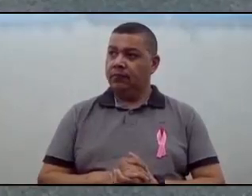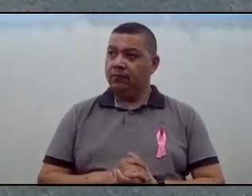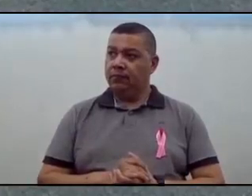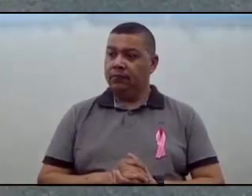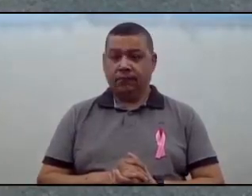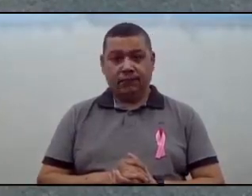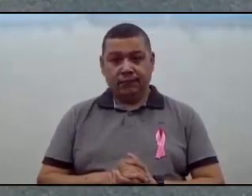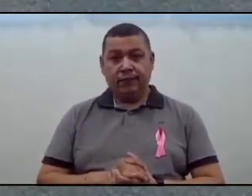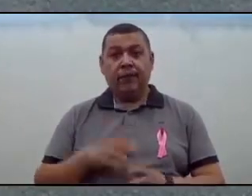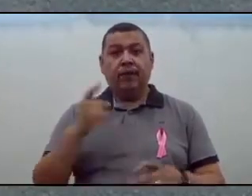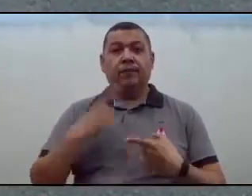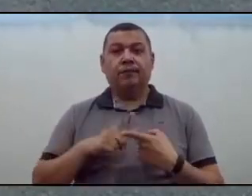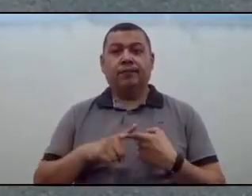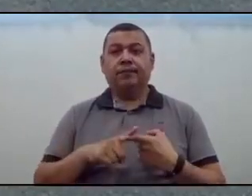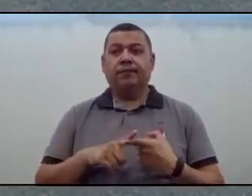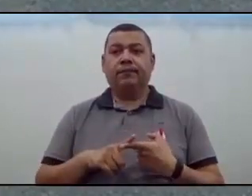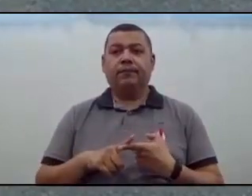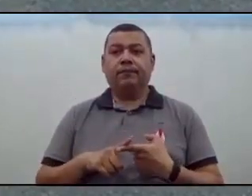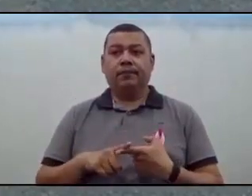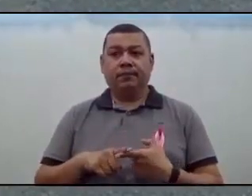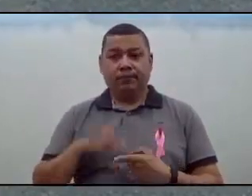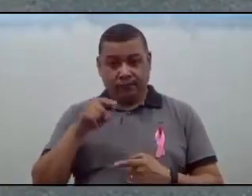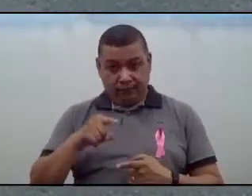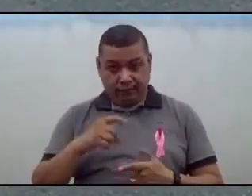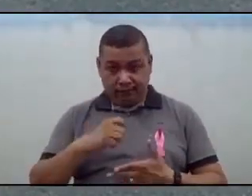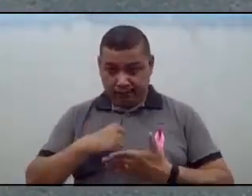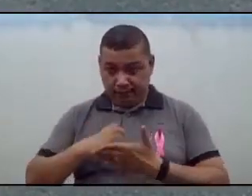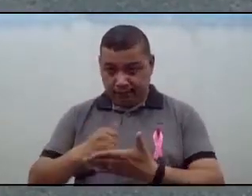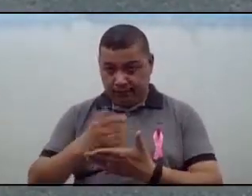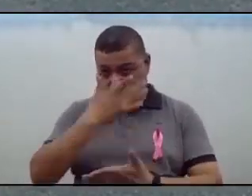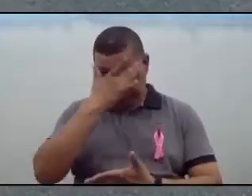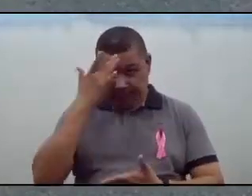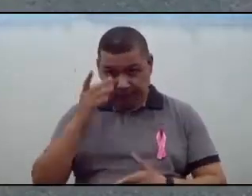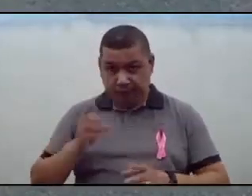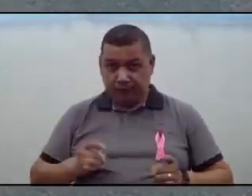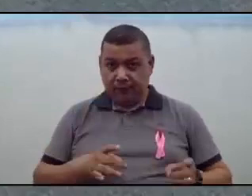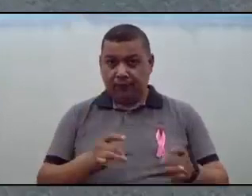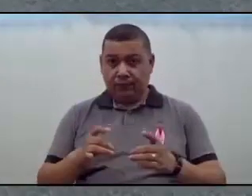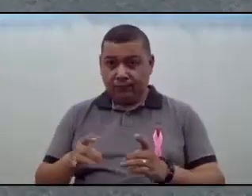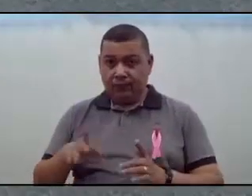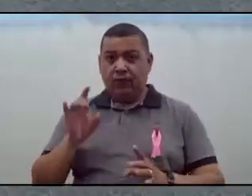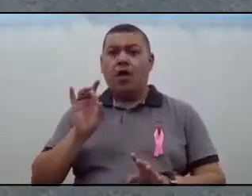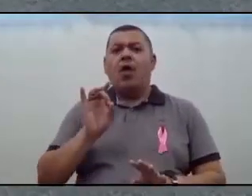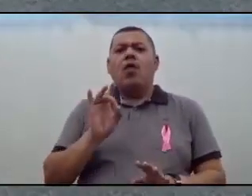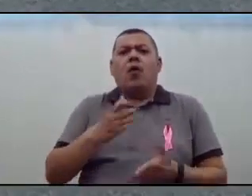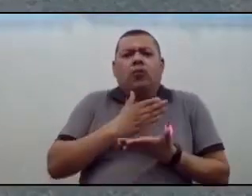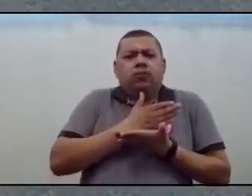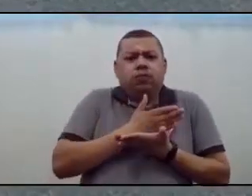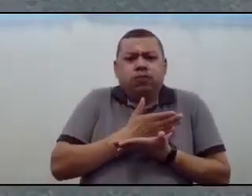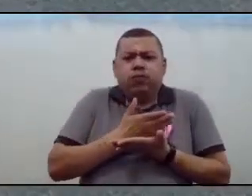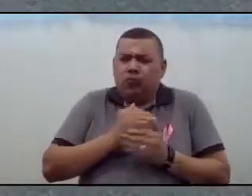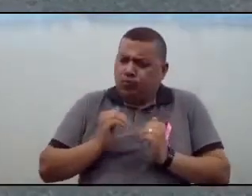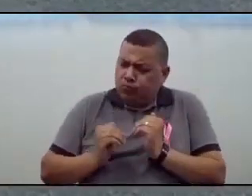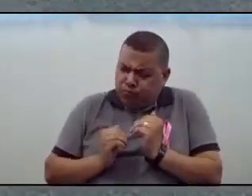engatinhando nessa situação de amparo aí a essas pessoas que necessitam desse